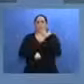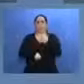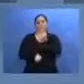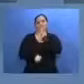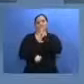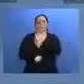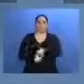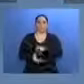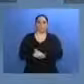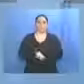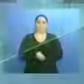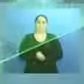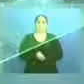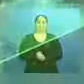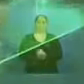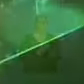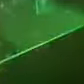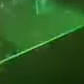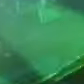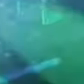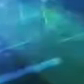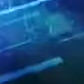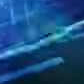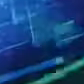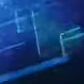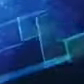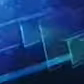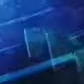Ok. No próximo bloco teremos.